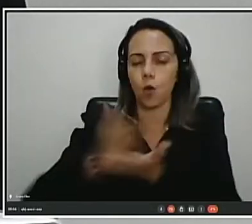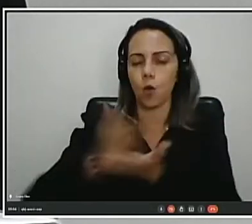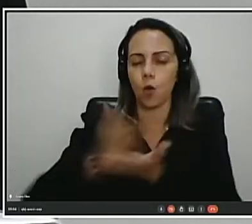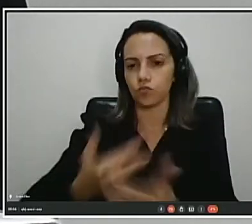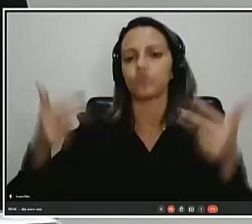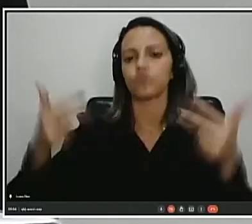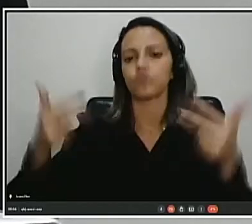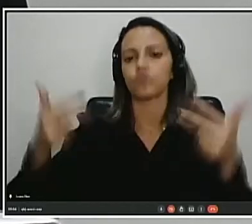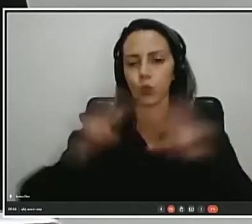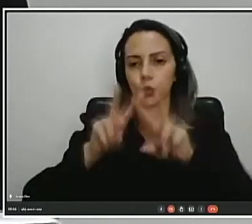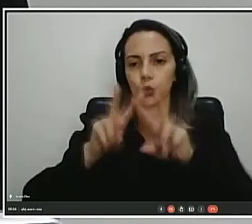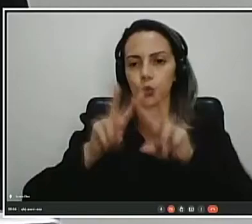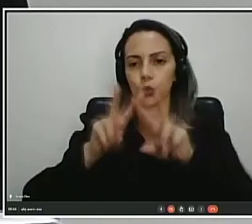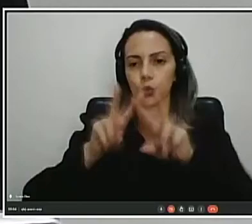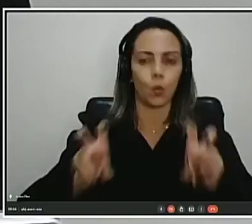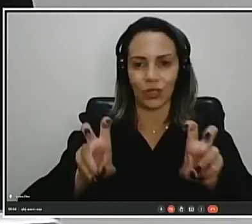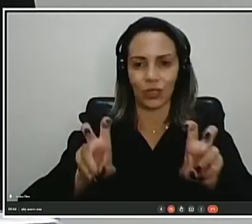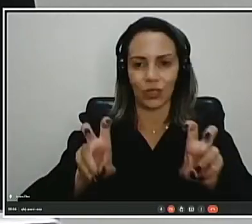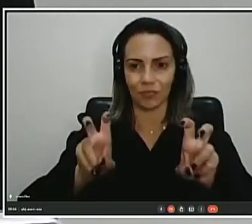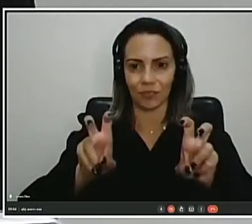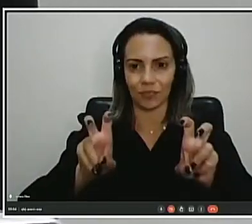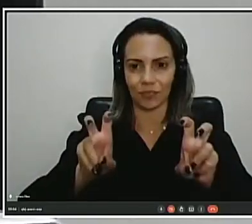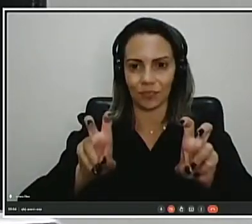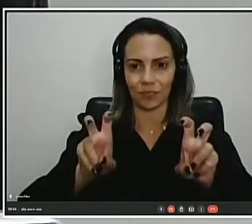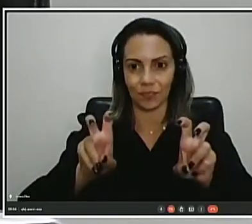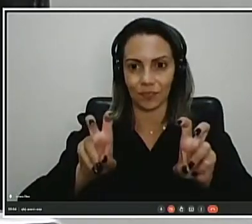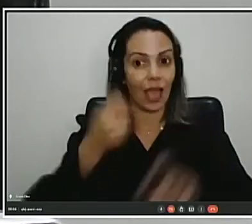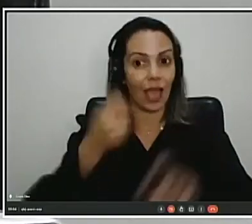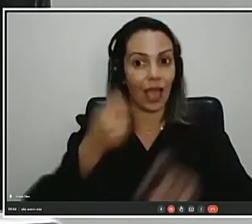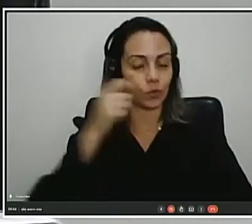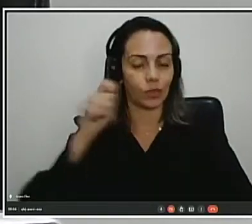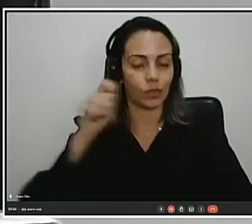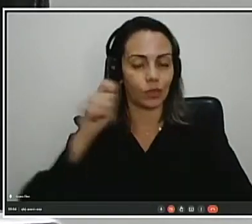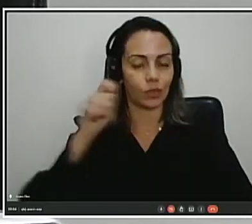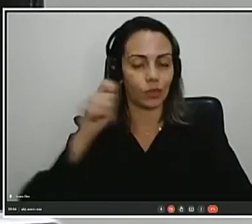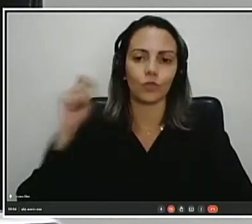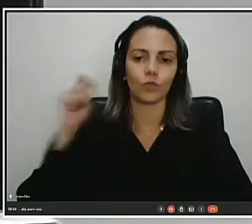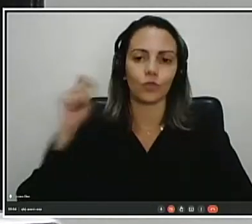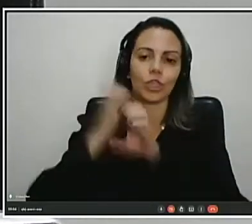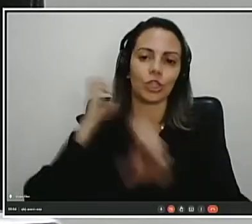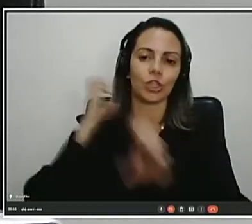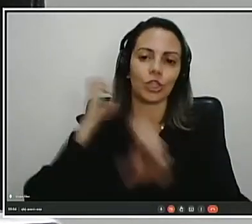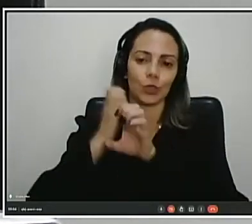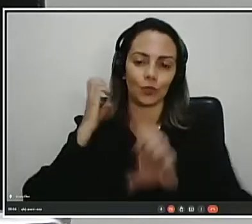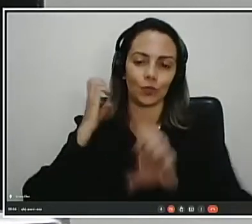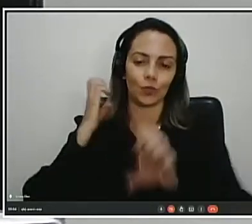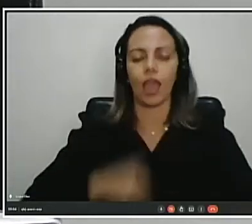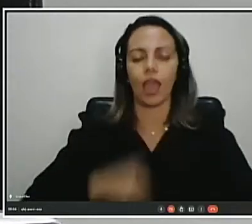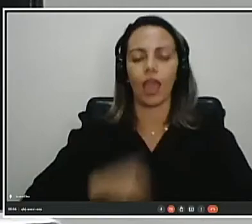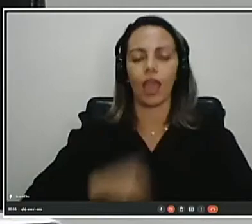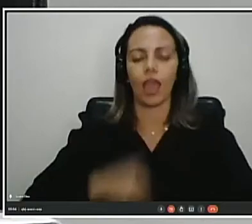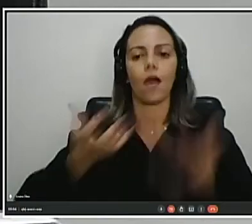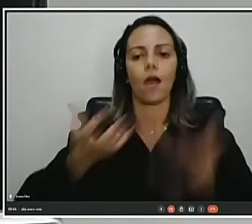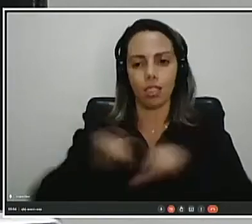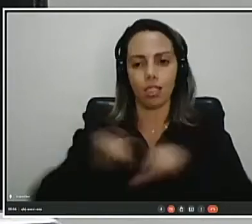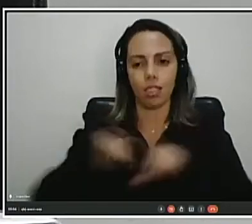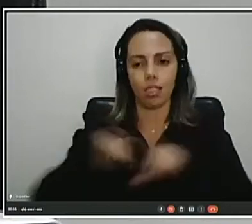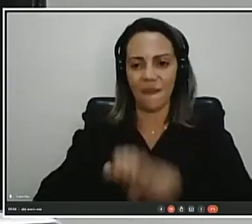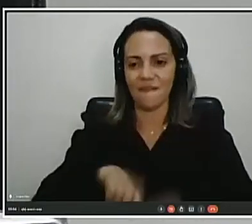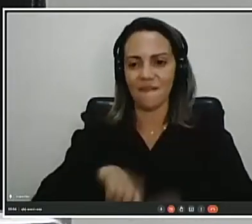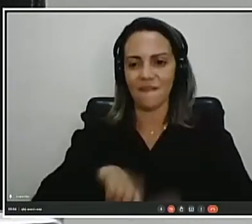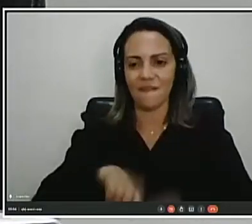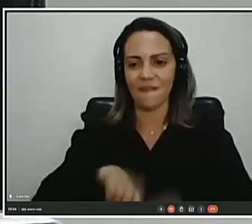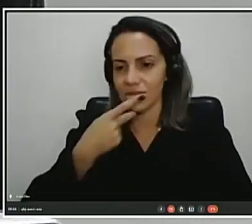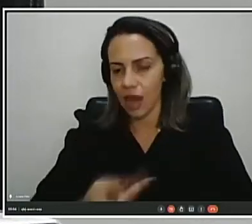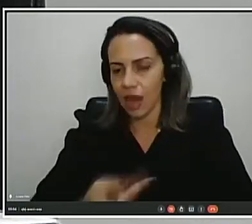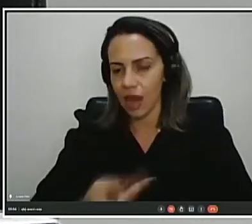posicionamentos referente aí à Associação dos Engenheiros. Também gostaria de destacar, no